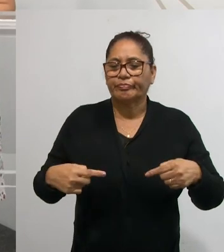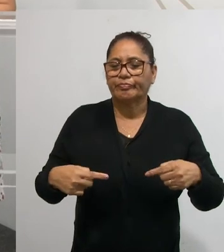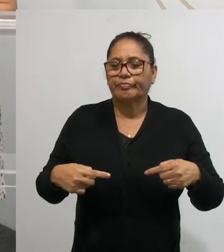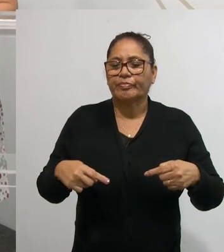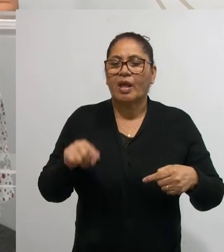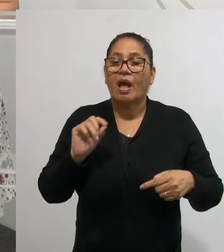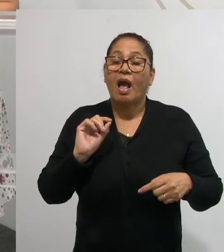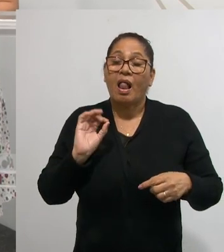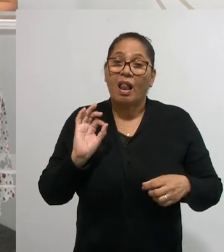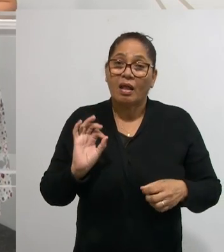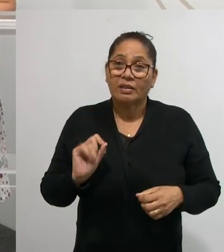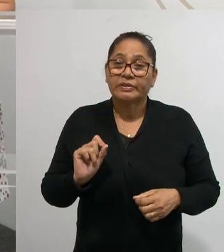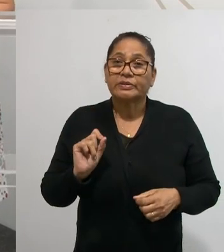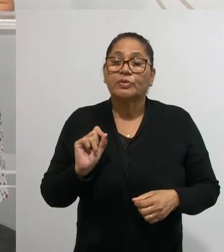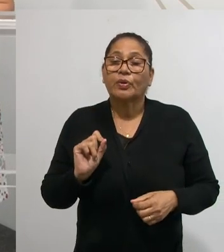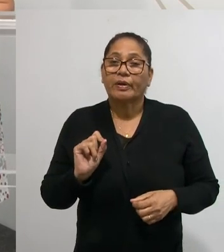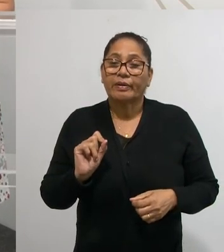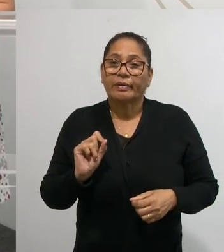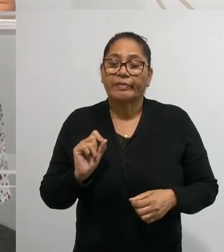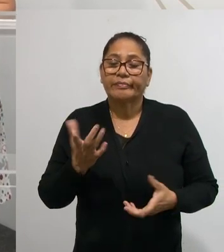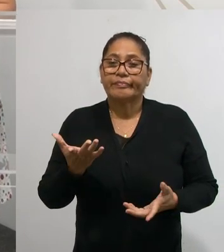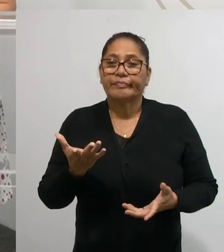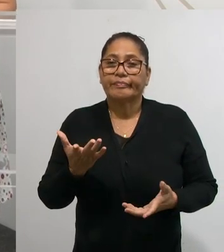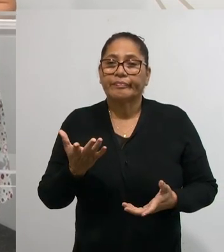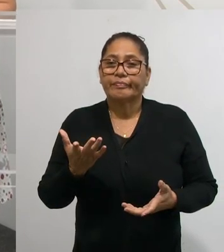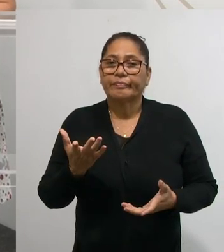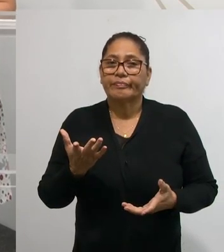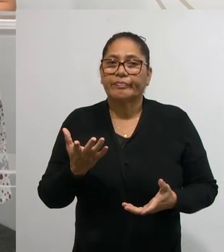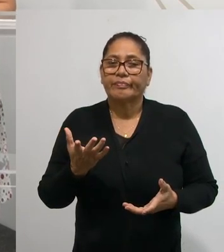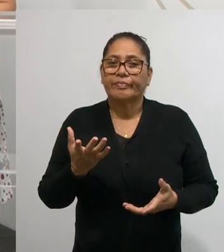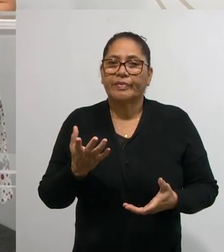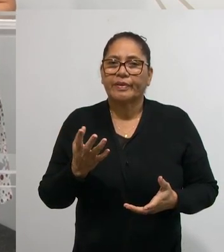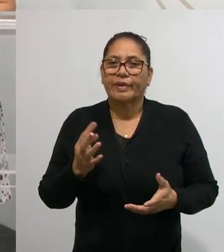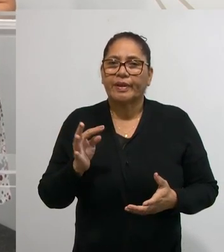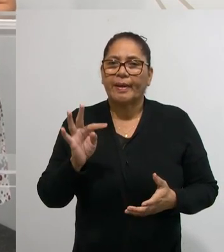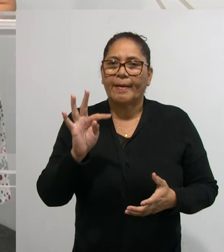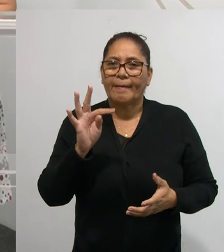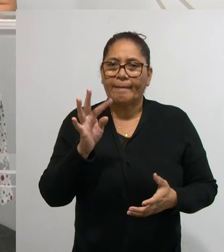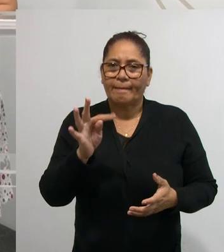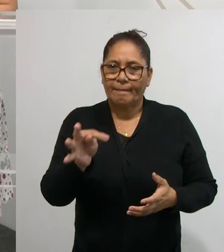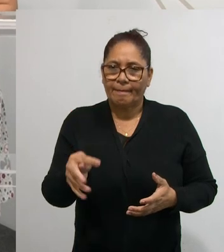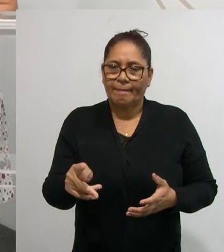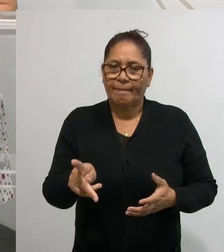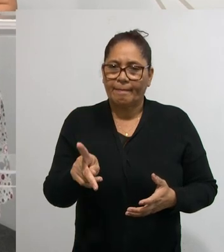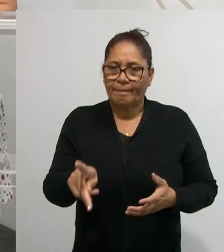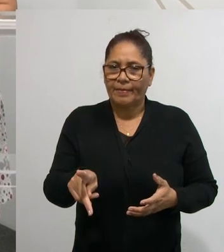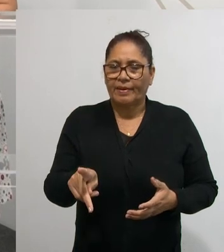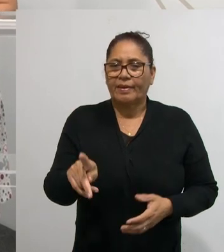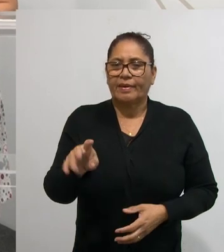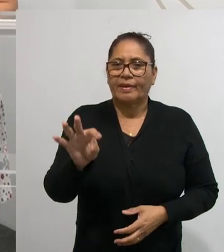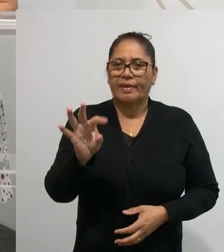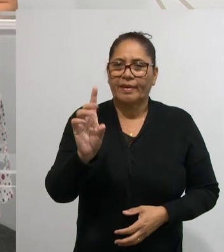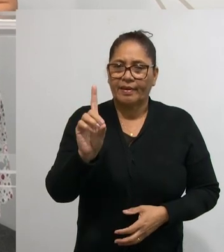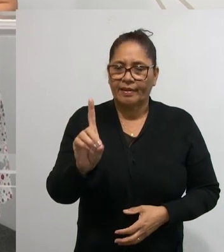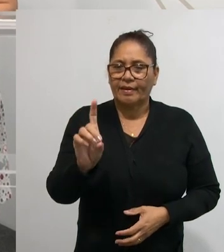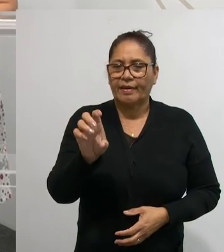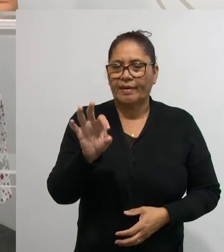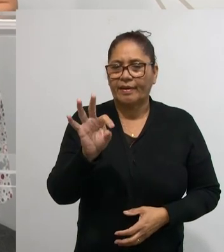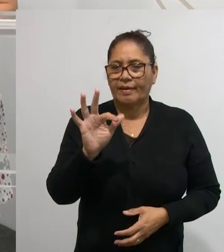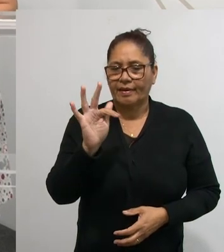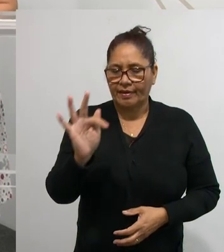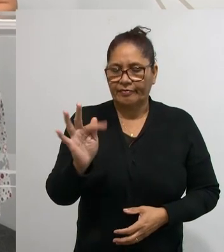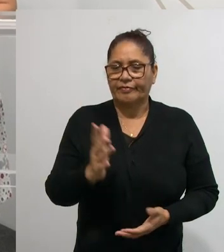além de também materiais disponibilizado em PDF né a partir de revistas né